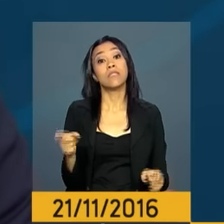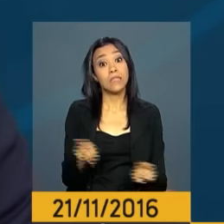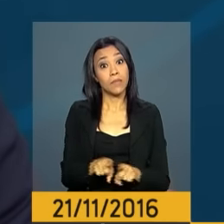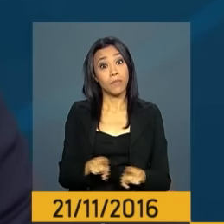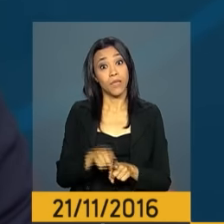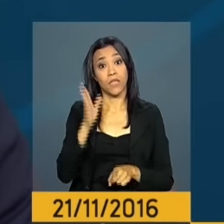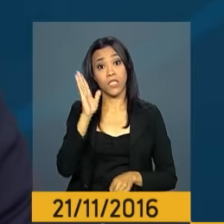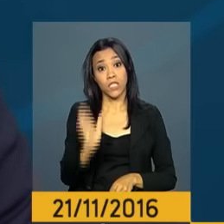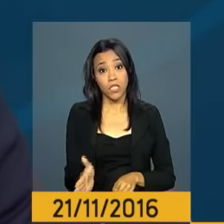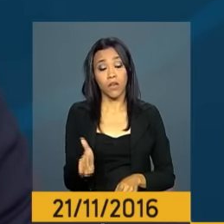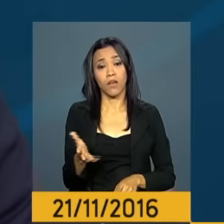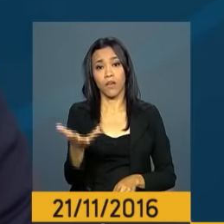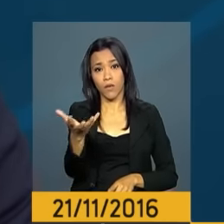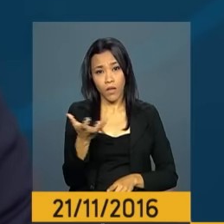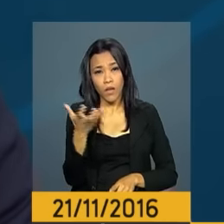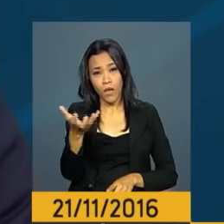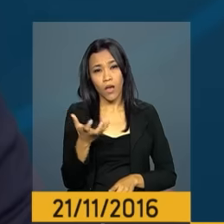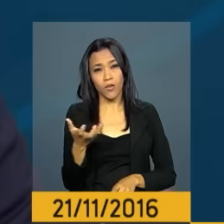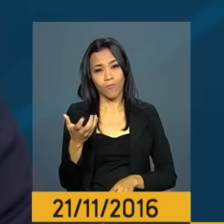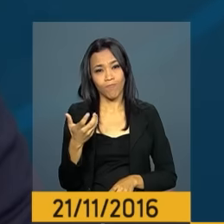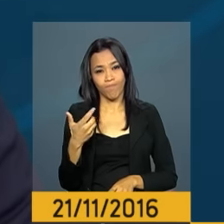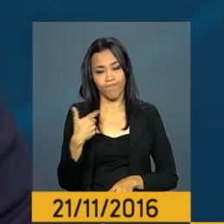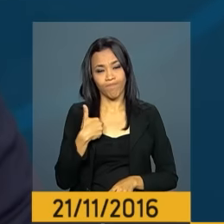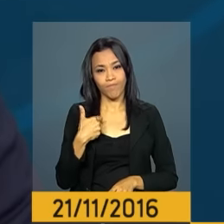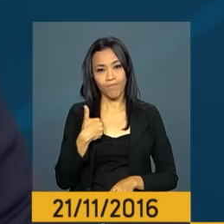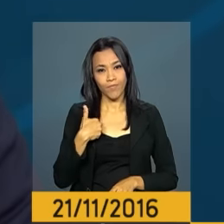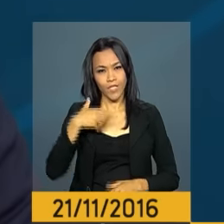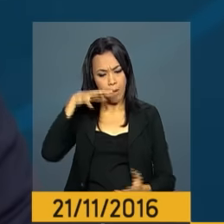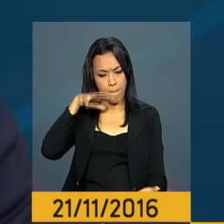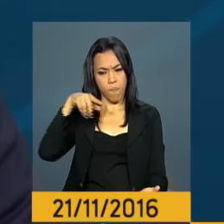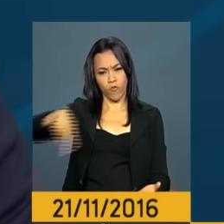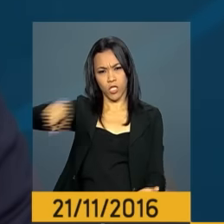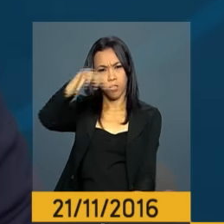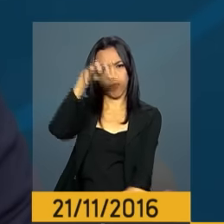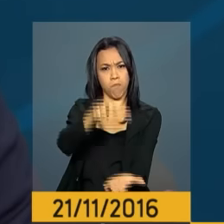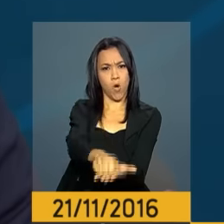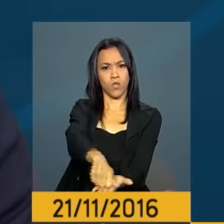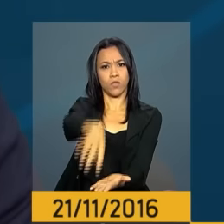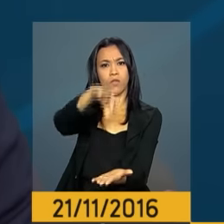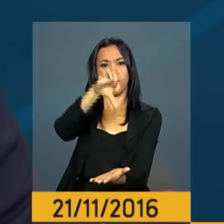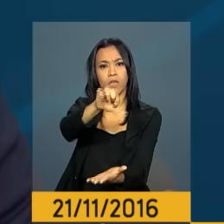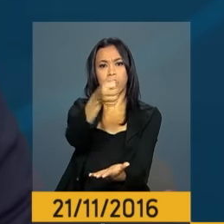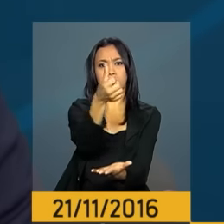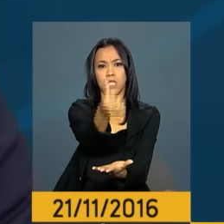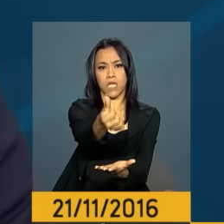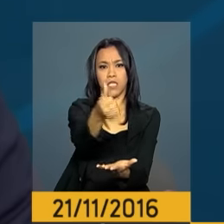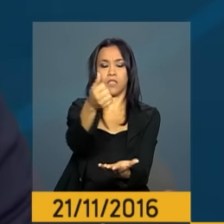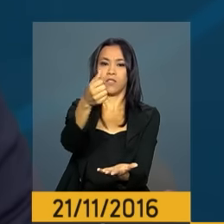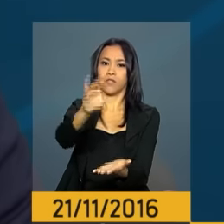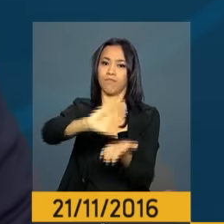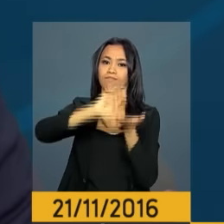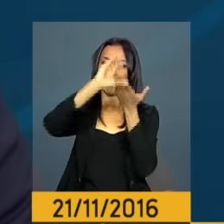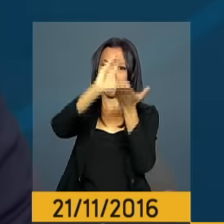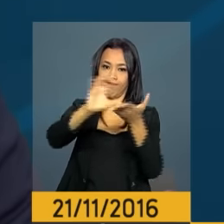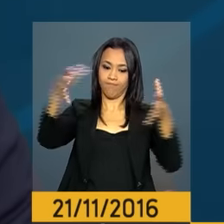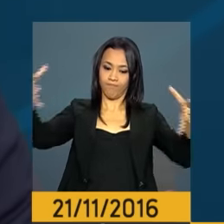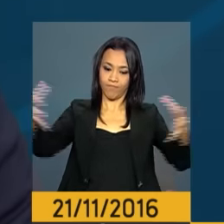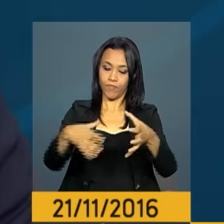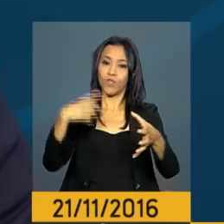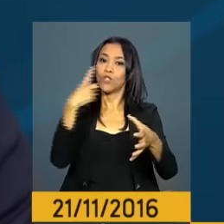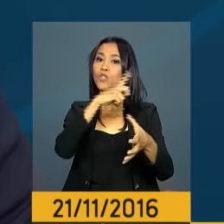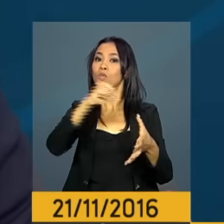desde já, eu quero dar posse aos 96 conselheiros nomeados na